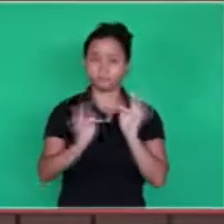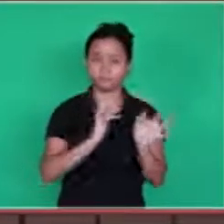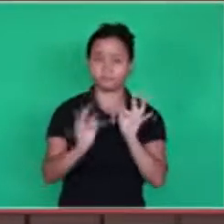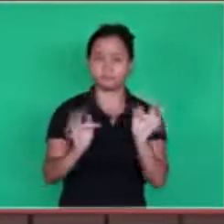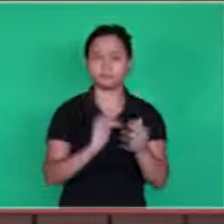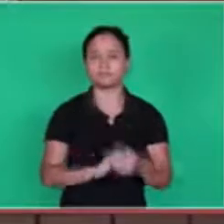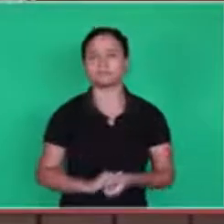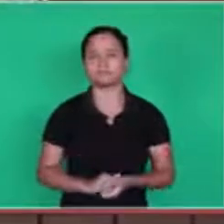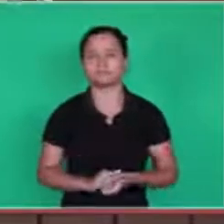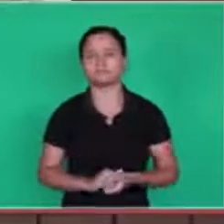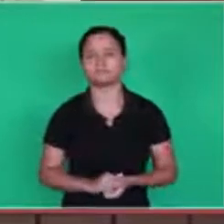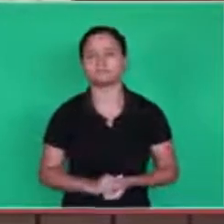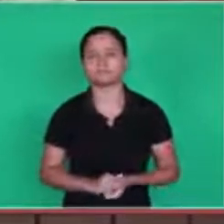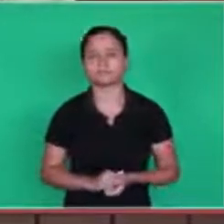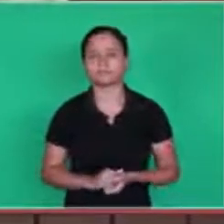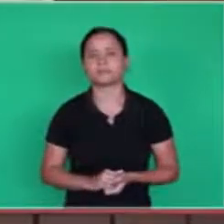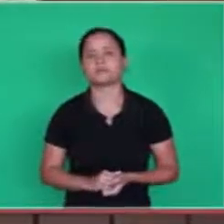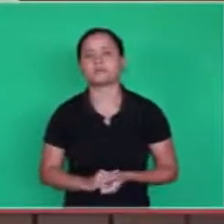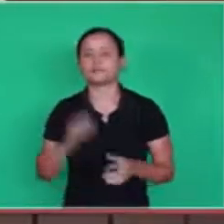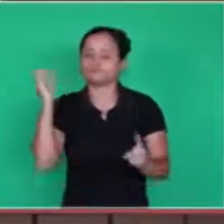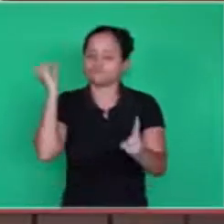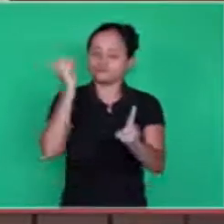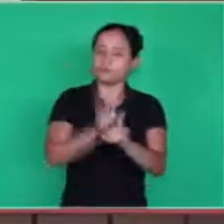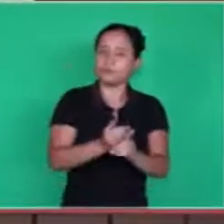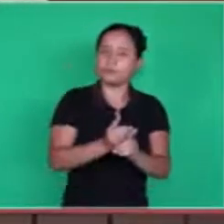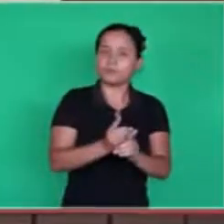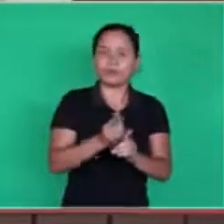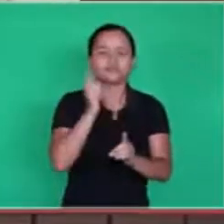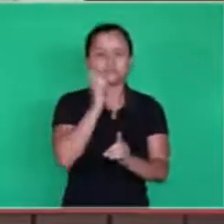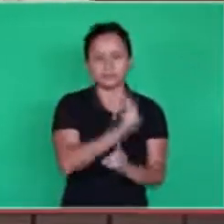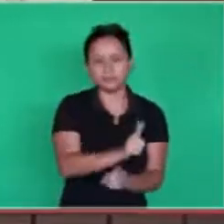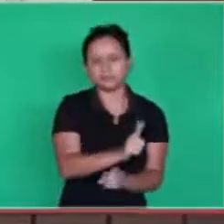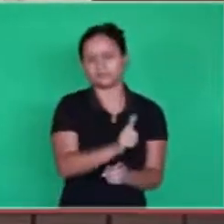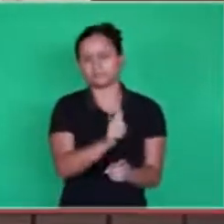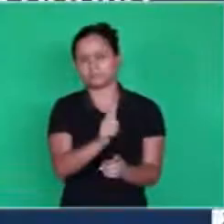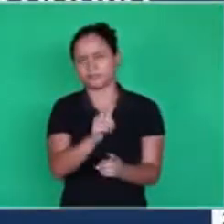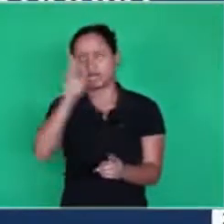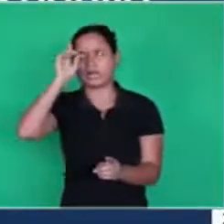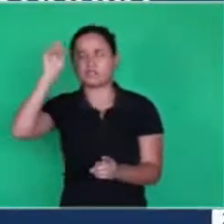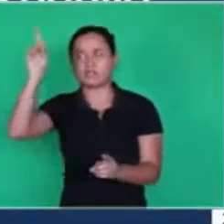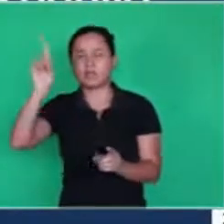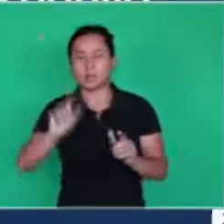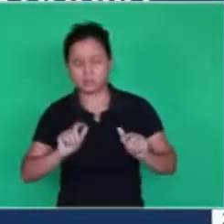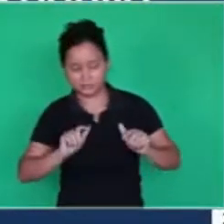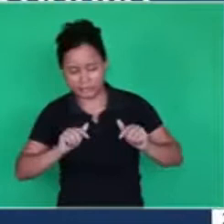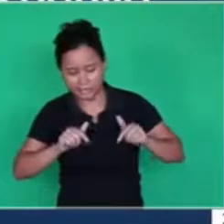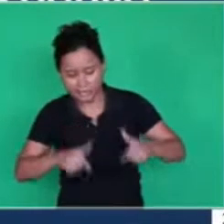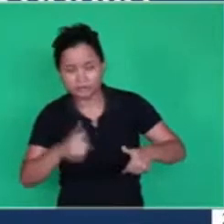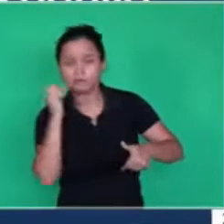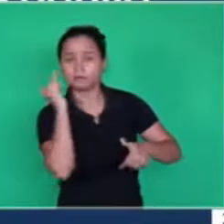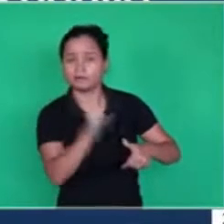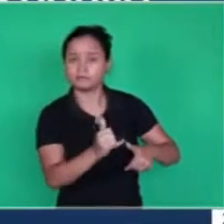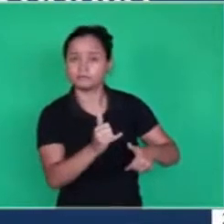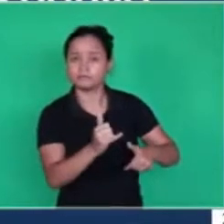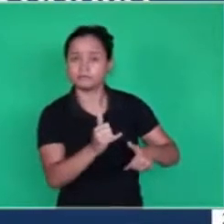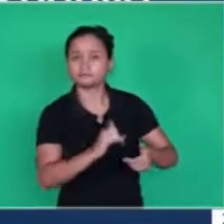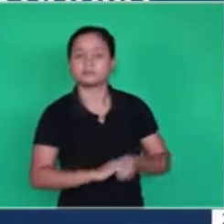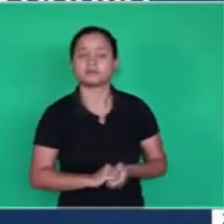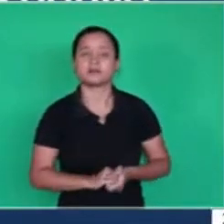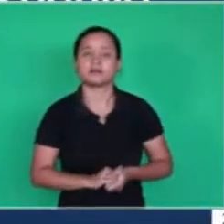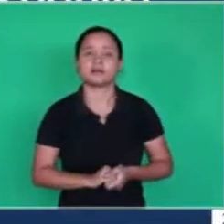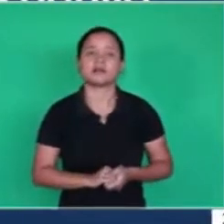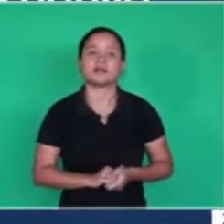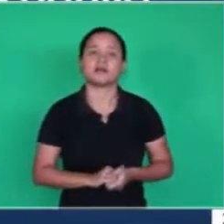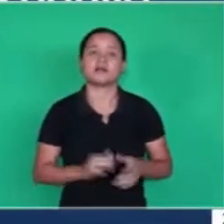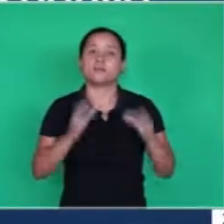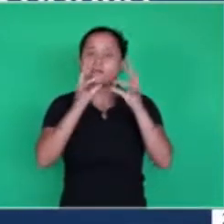descobrir alguma coisa, não estão conseguindo. Deus opera falando, fala operando. Isso é uma coisa que, uma frasinha que a gente tem